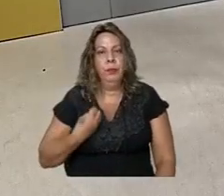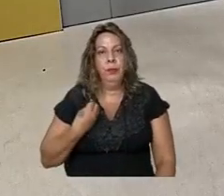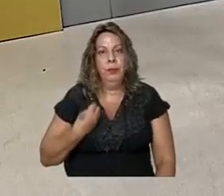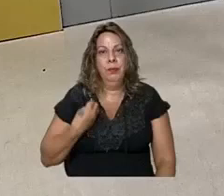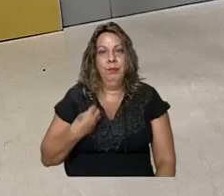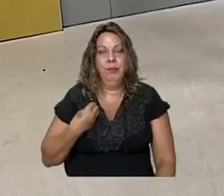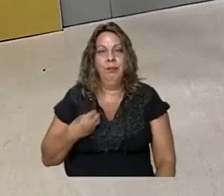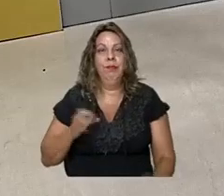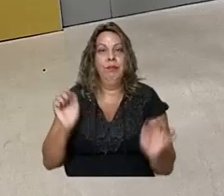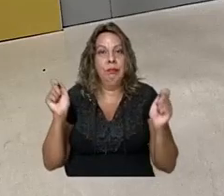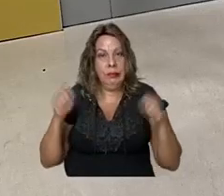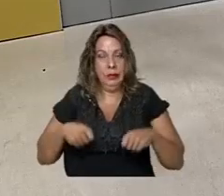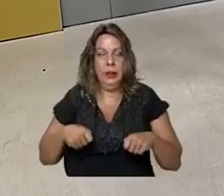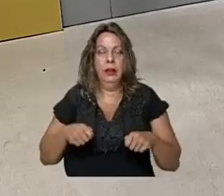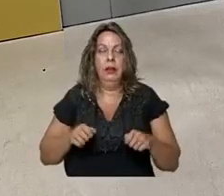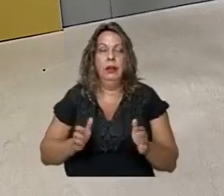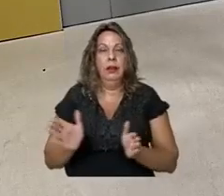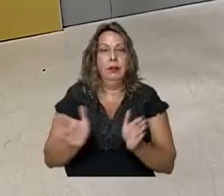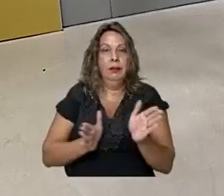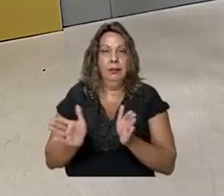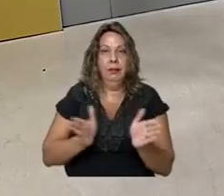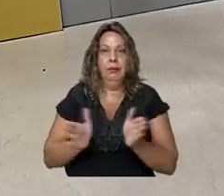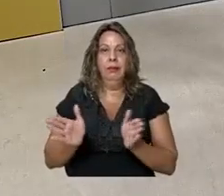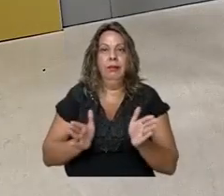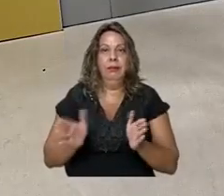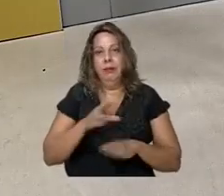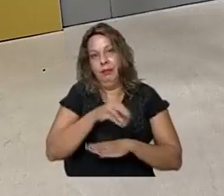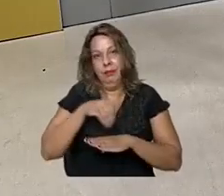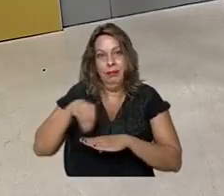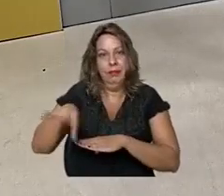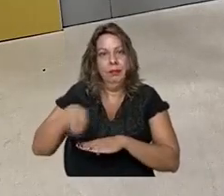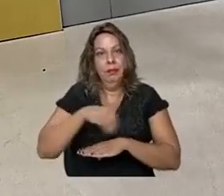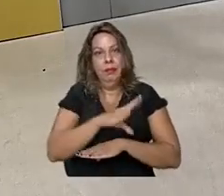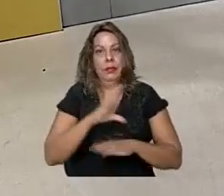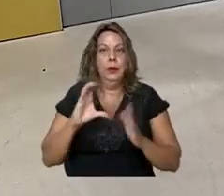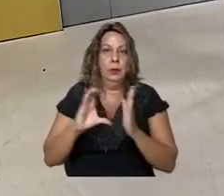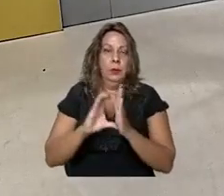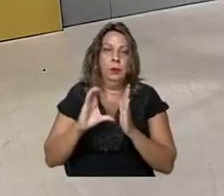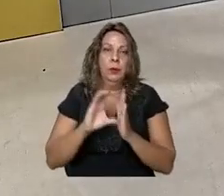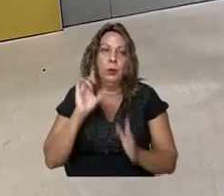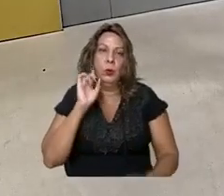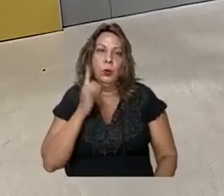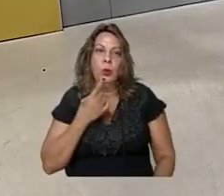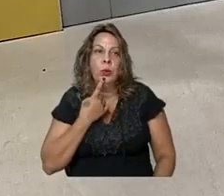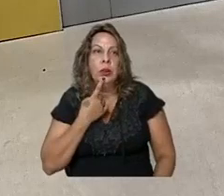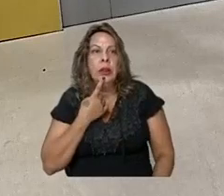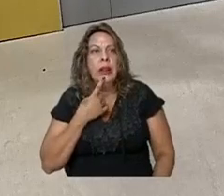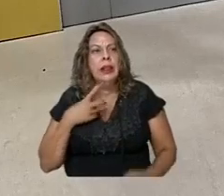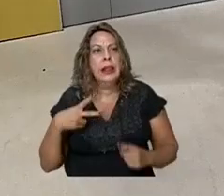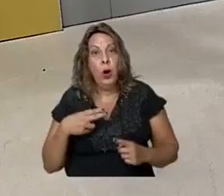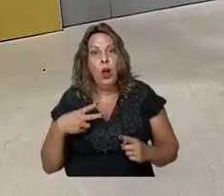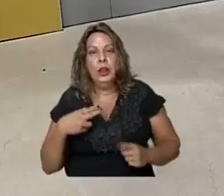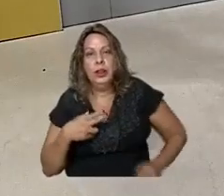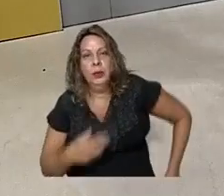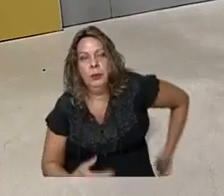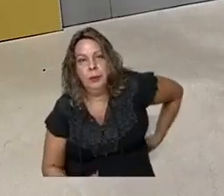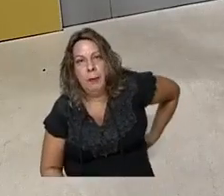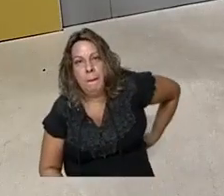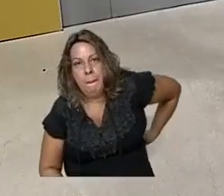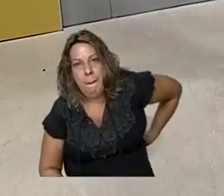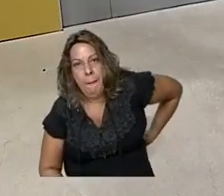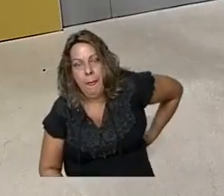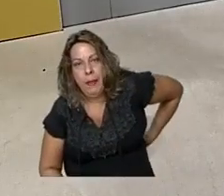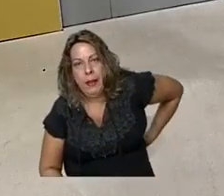garantir a acessibilidade do nosso programa para toda a comunidade surda. É isso mesmo, viu? Lembrando que o Caju Cap é um título de capitalização